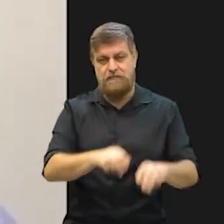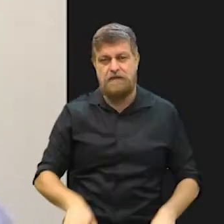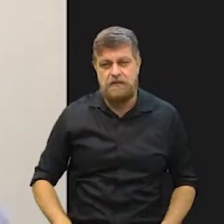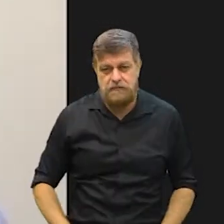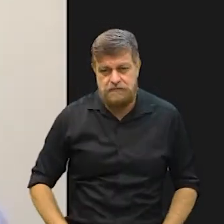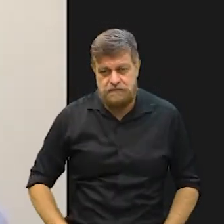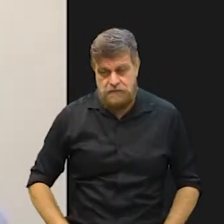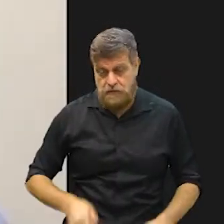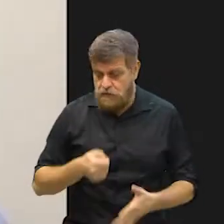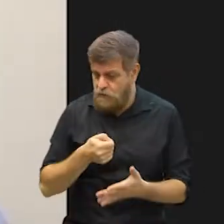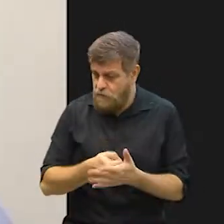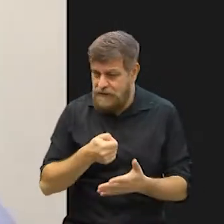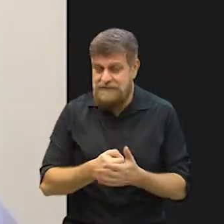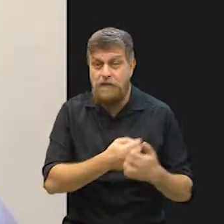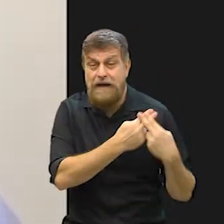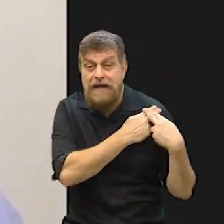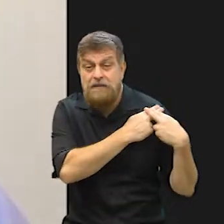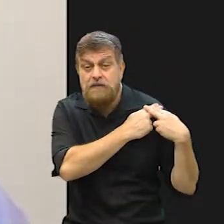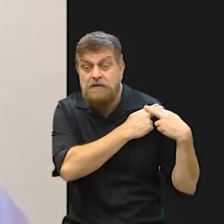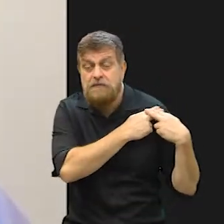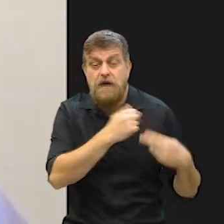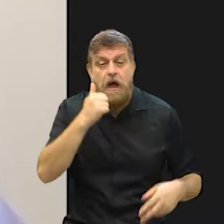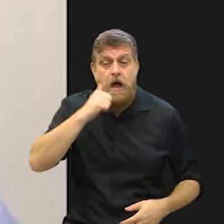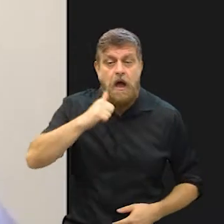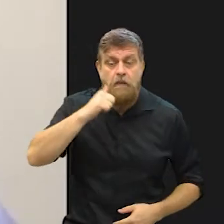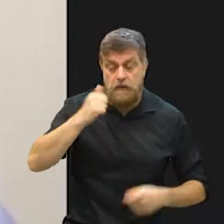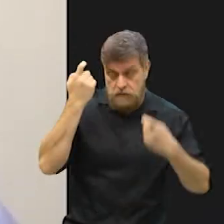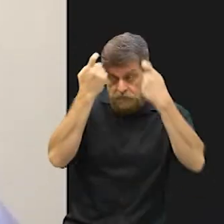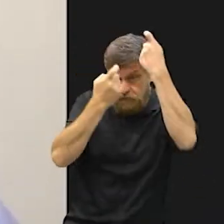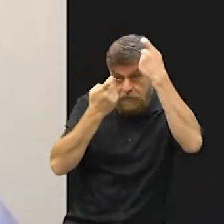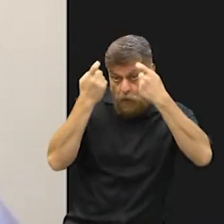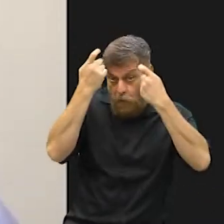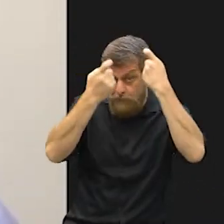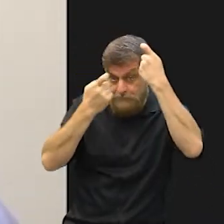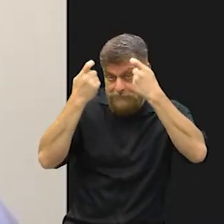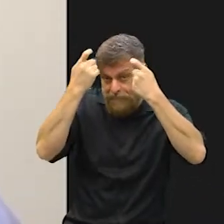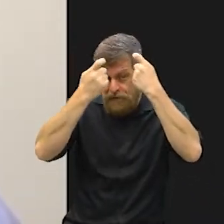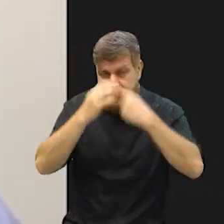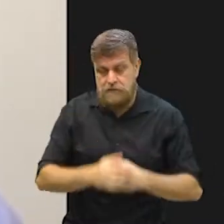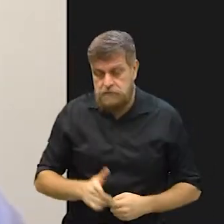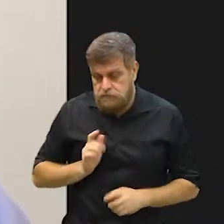Então, é uma obrigação enorme da mulher em se preocupar